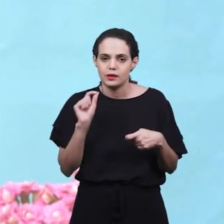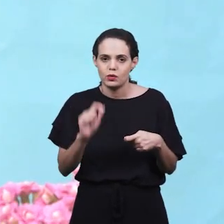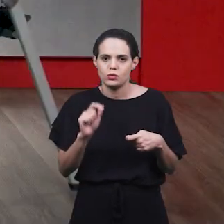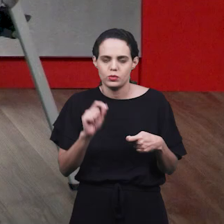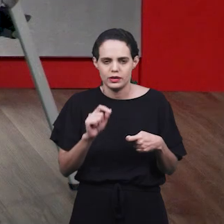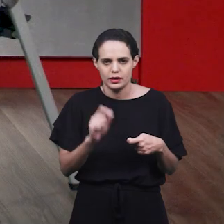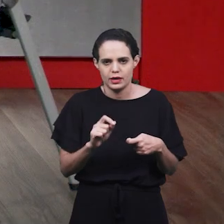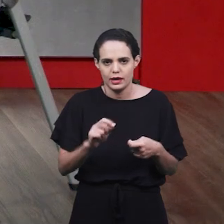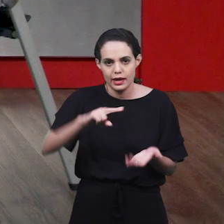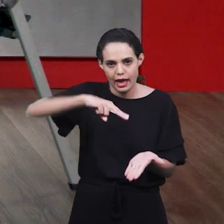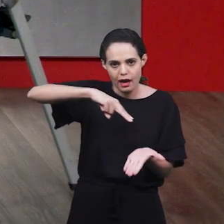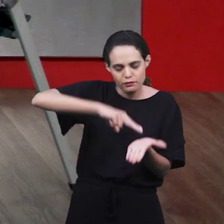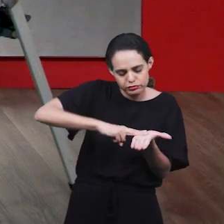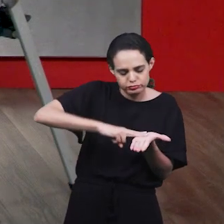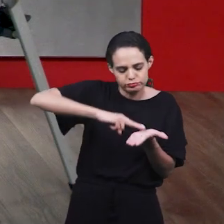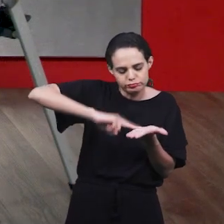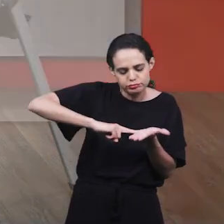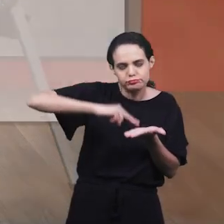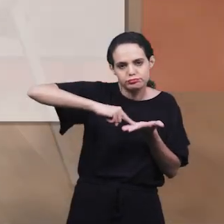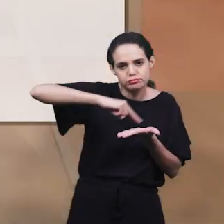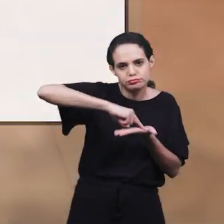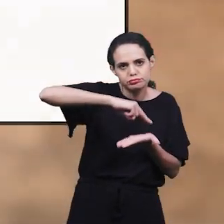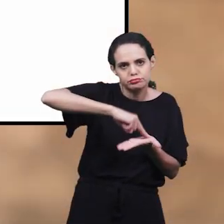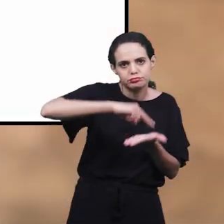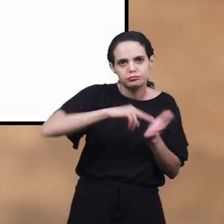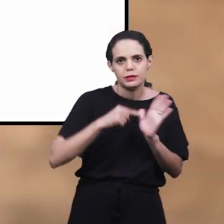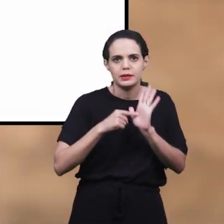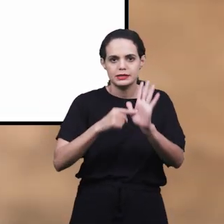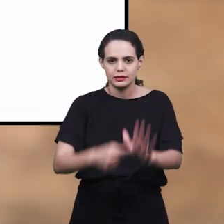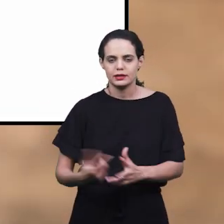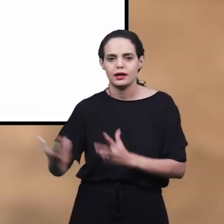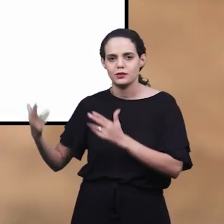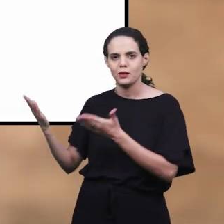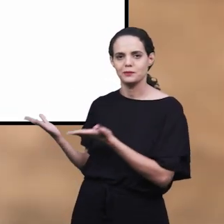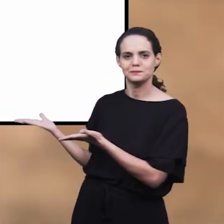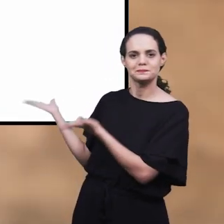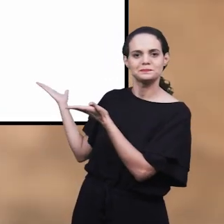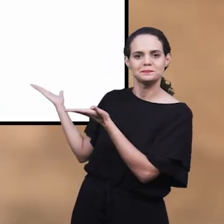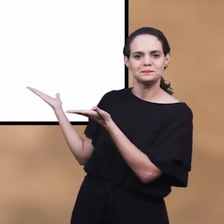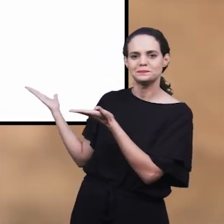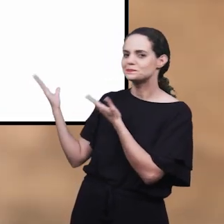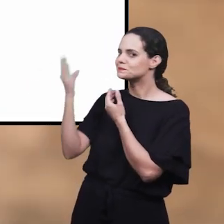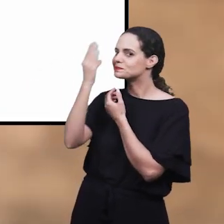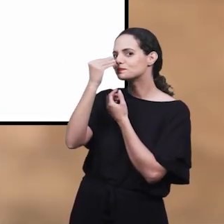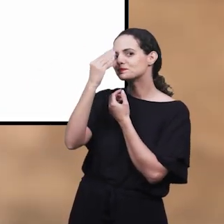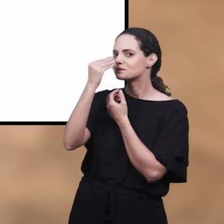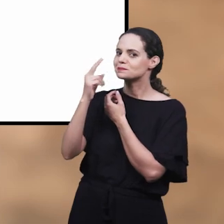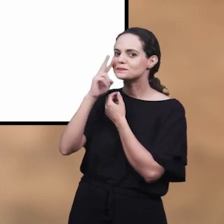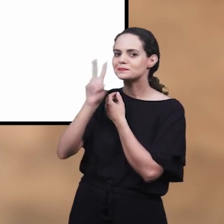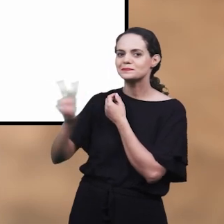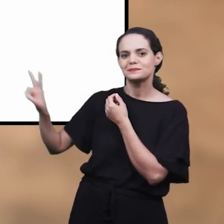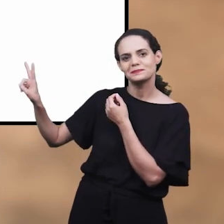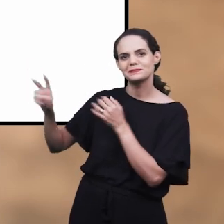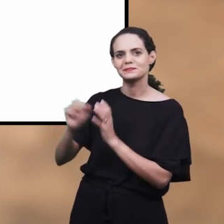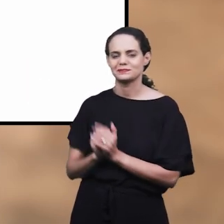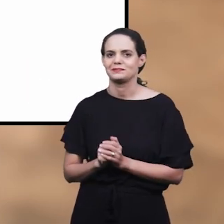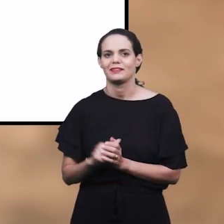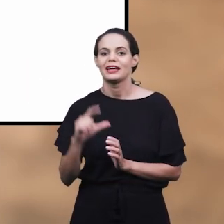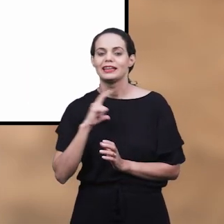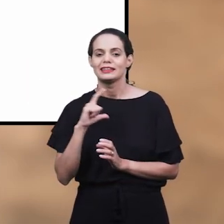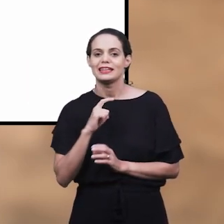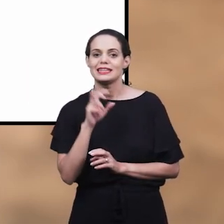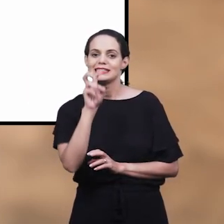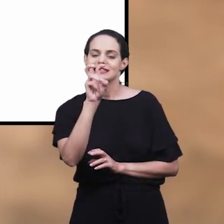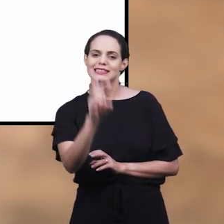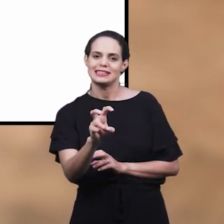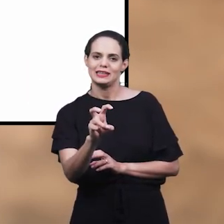o alimento para apresentar à criança, como mostra a foto. Aqui a gente está vendo 5